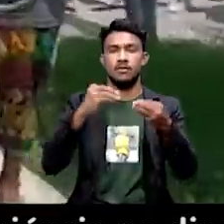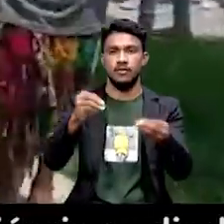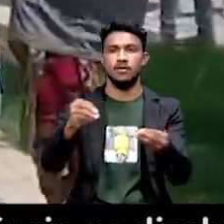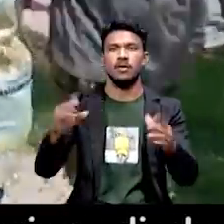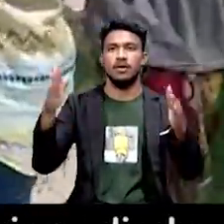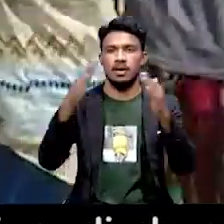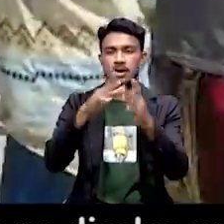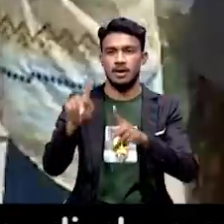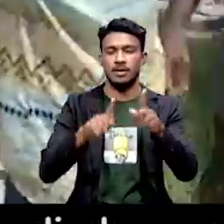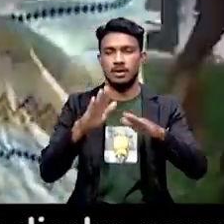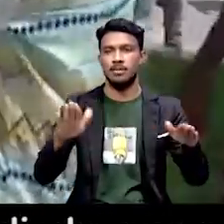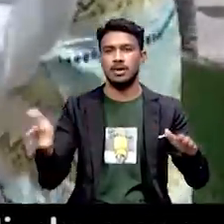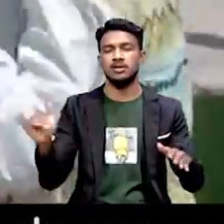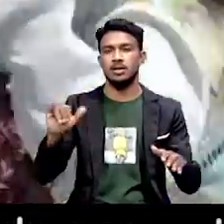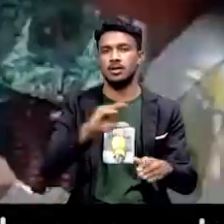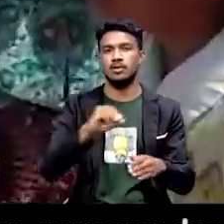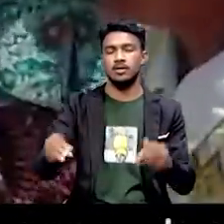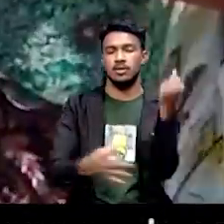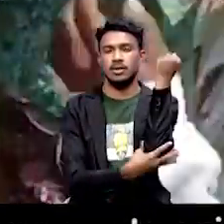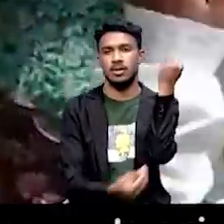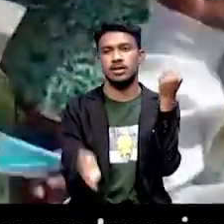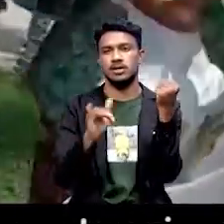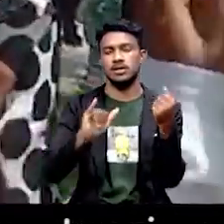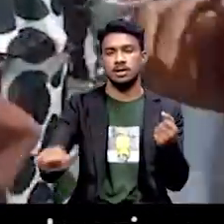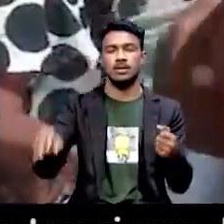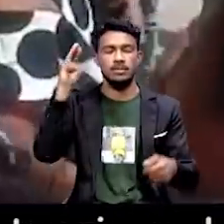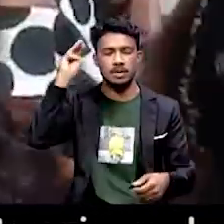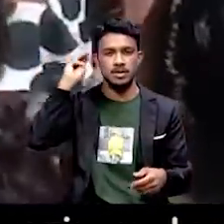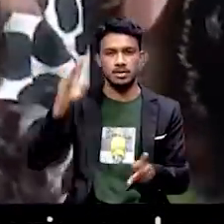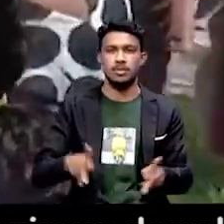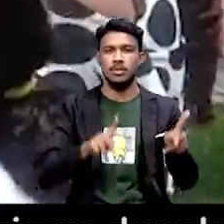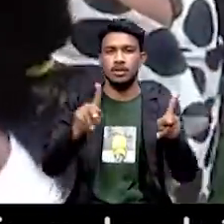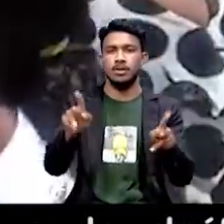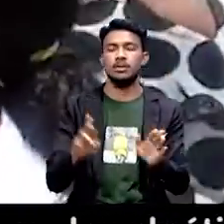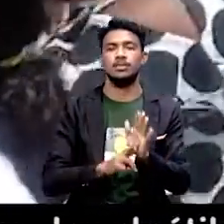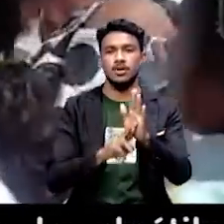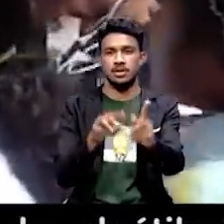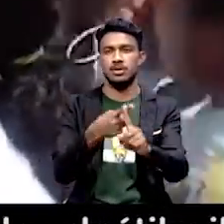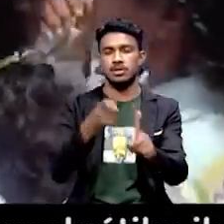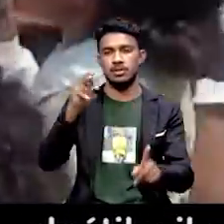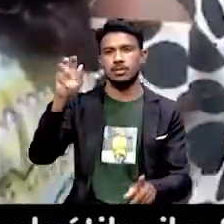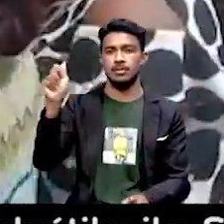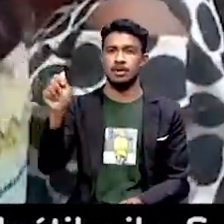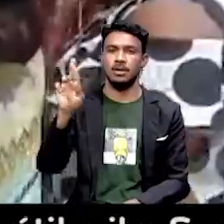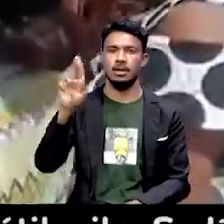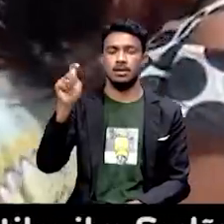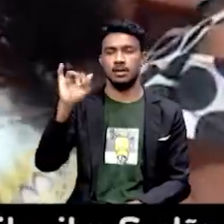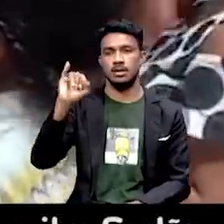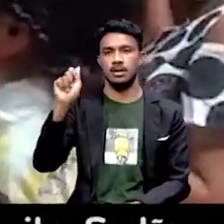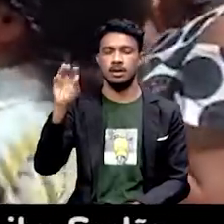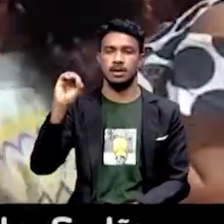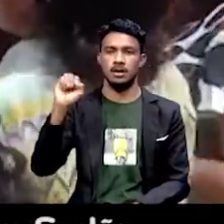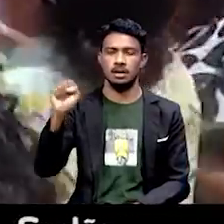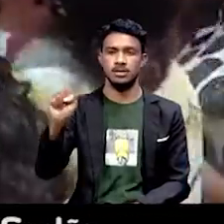kibit laik no orfonatu sira bakazune ministeru publiku representa husi Matias Suarez. En cuanto es padre dasbak